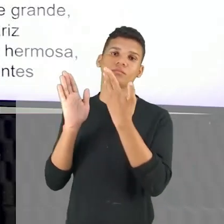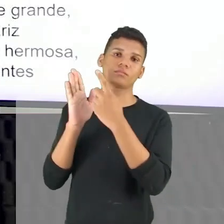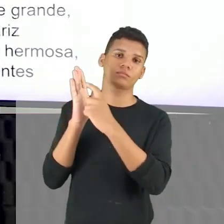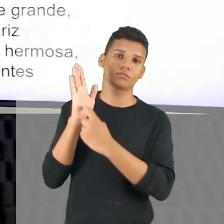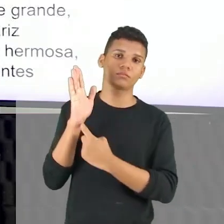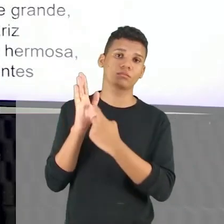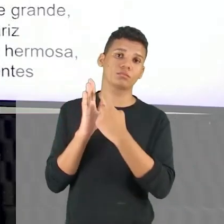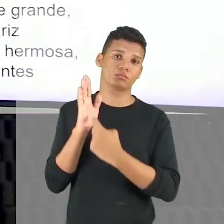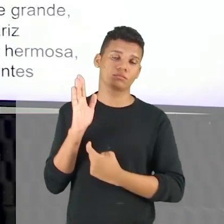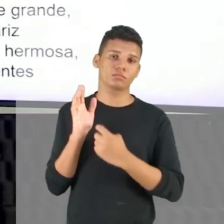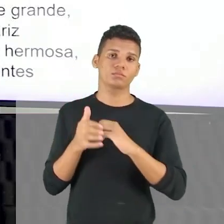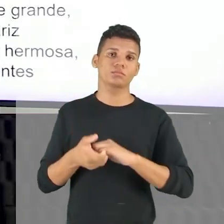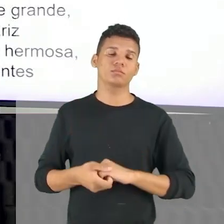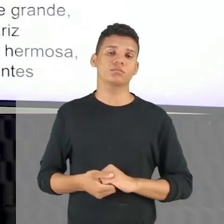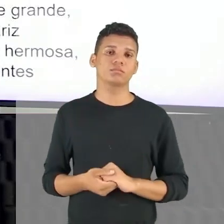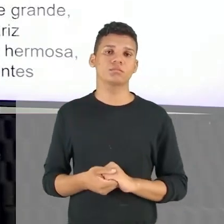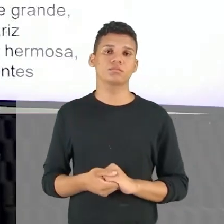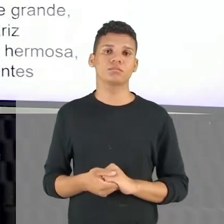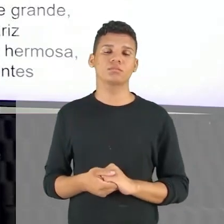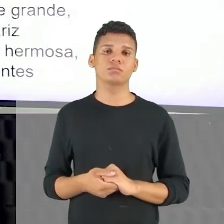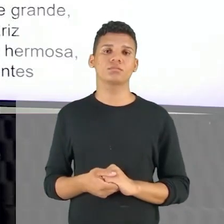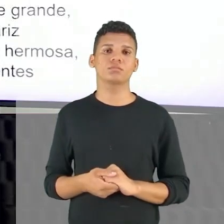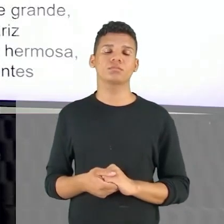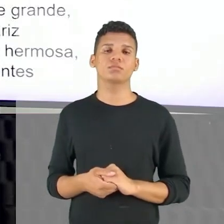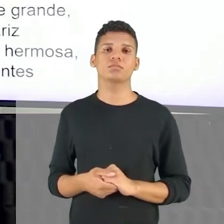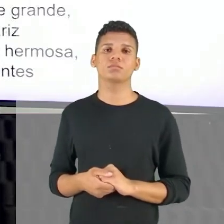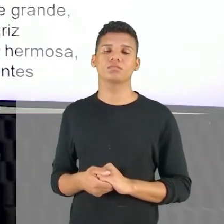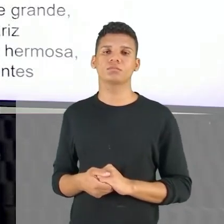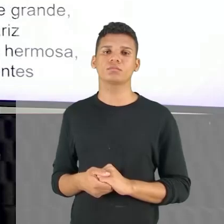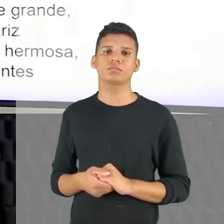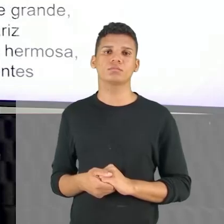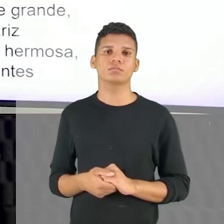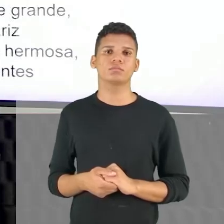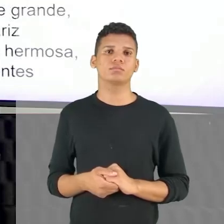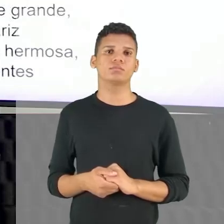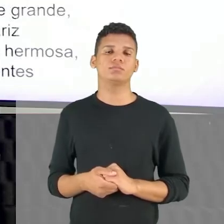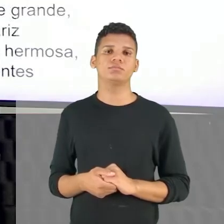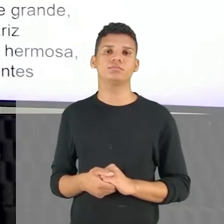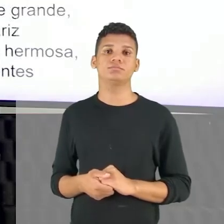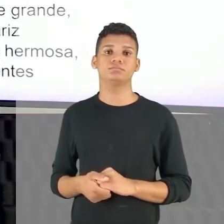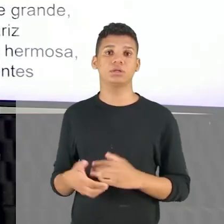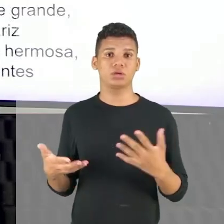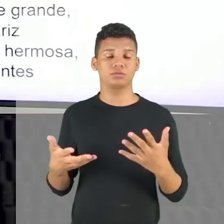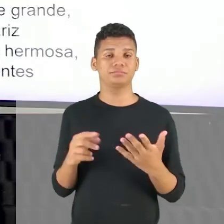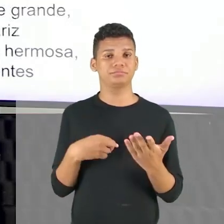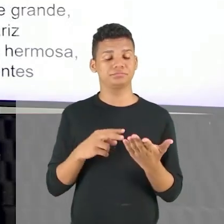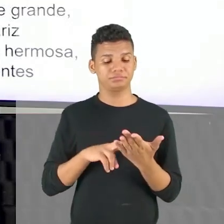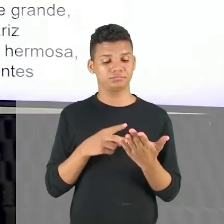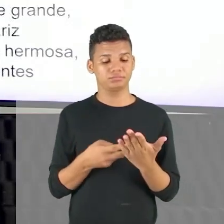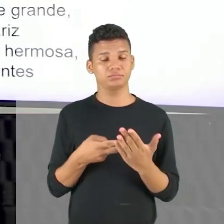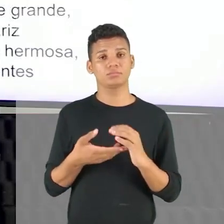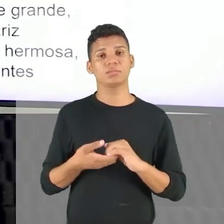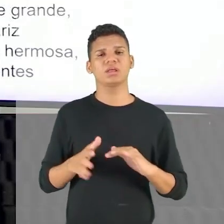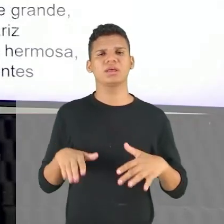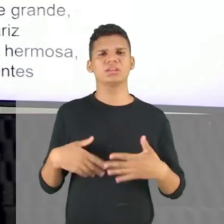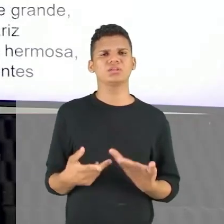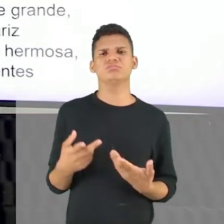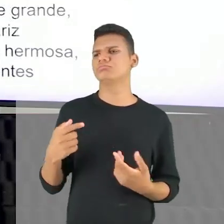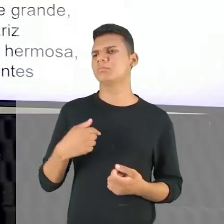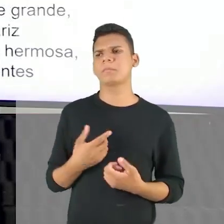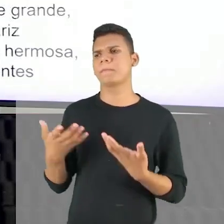grande y mi nariz rotundamente hermosa e mis dientes. Então vamos voltar. Então, eu me